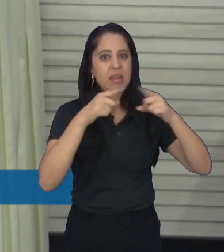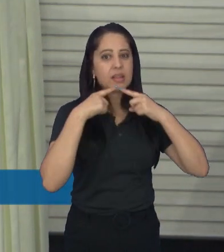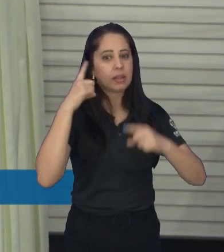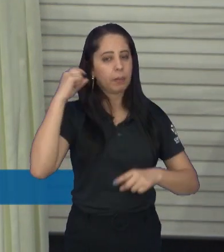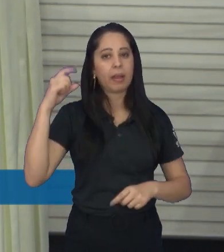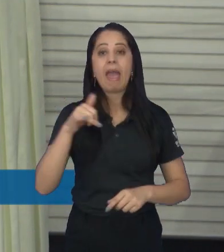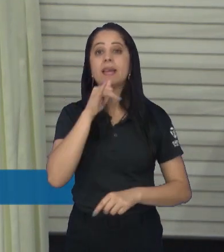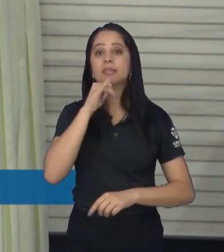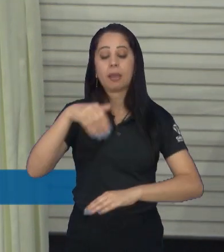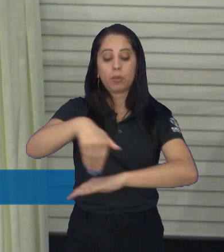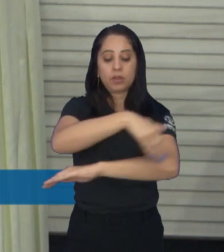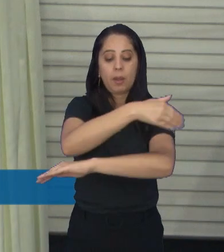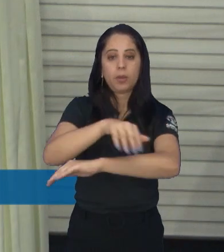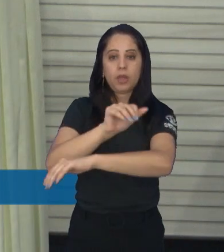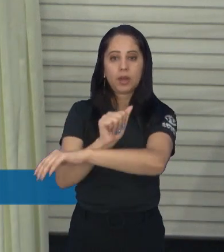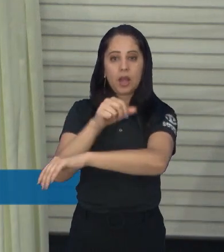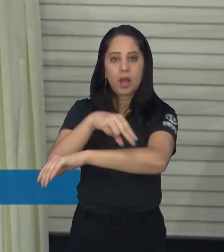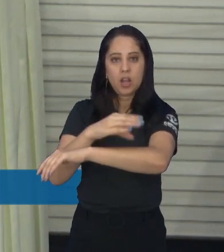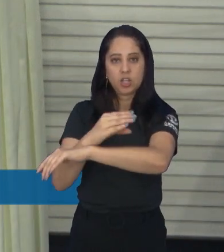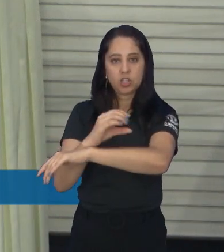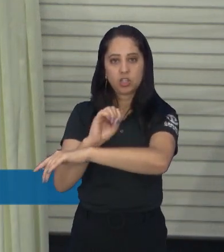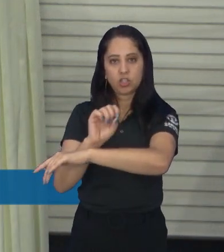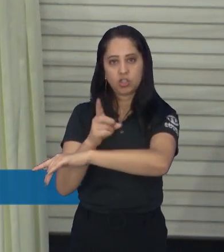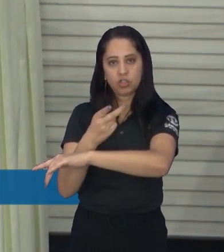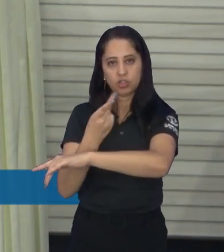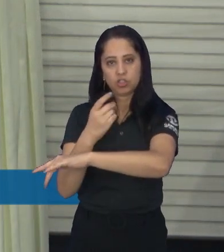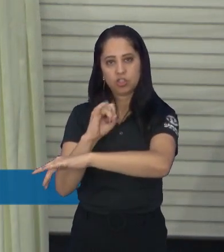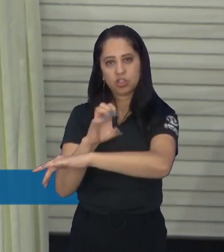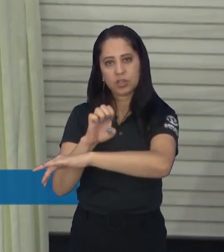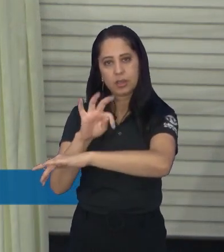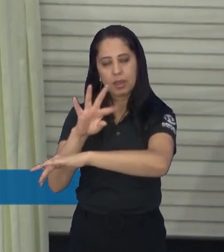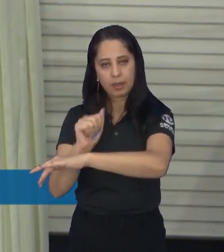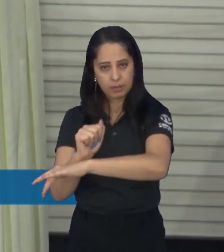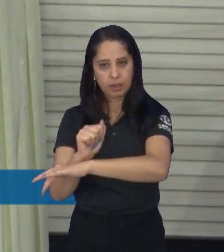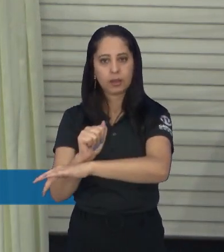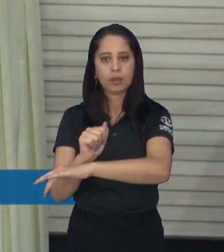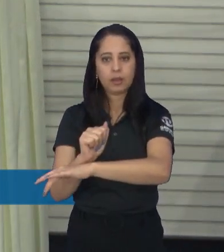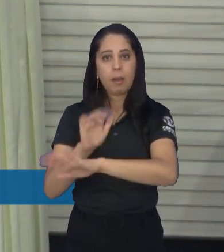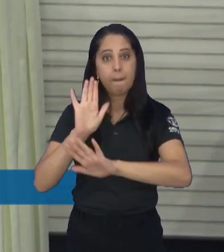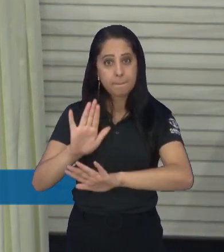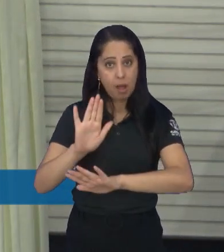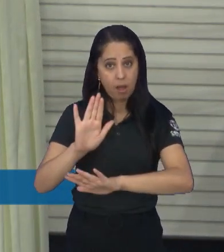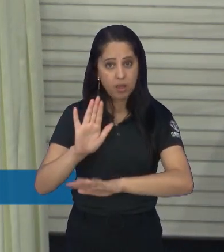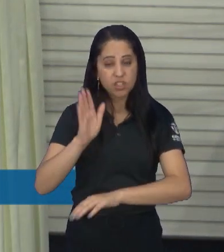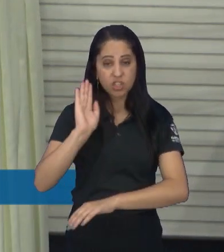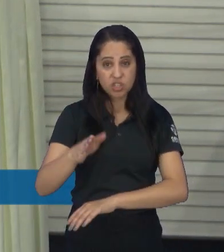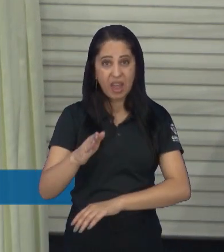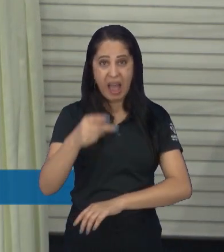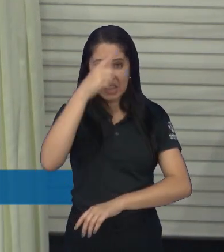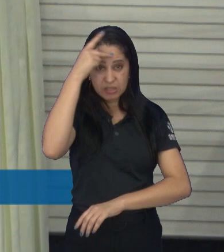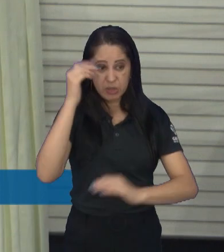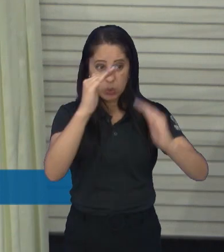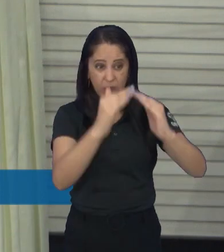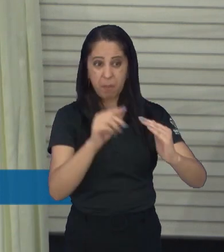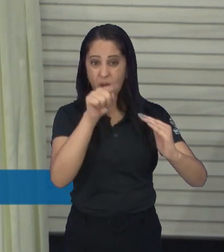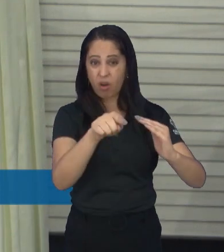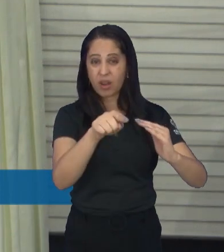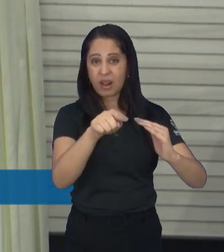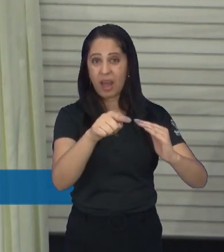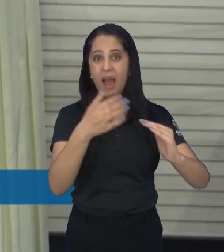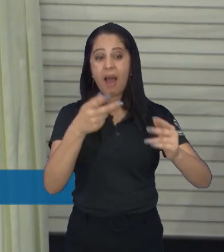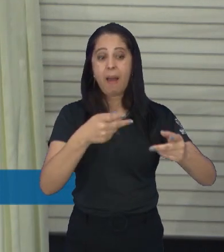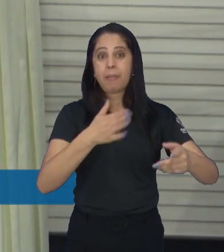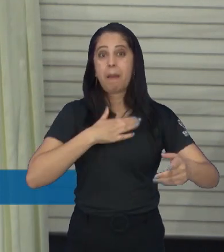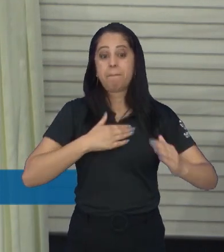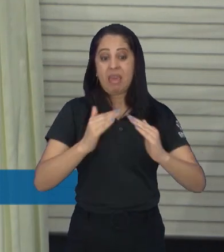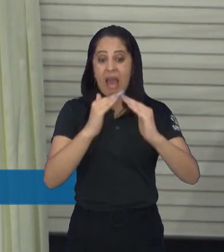na Anchieta tudo bem Vai ampliar tá ali mas eu já recebi moradores da Anchieta na minha casa